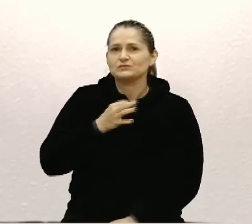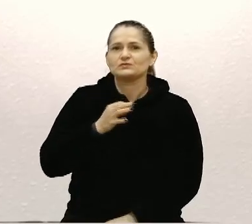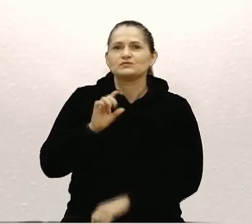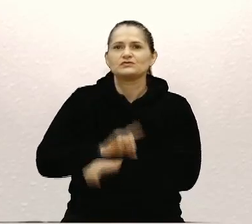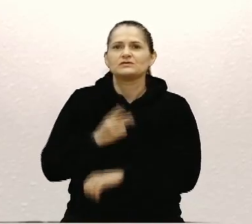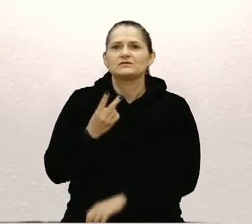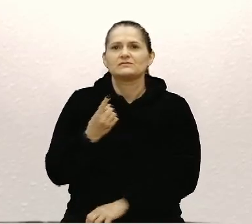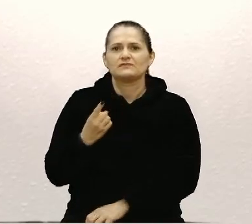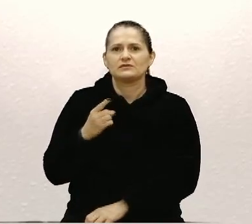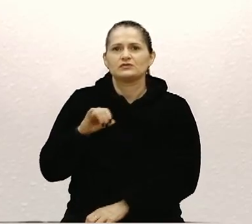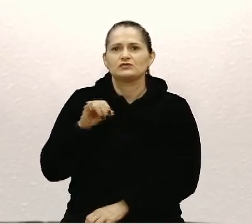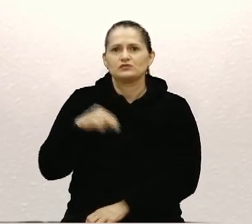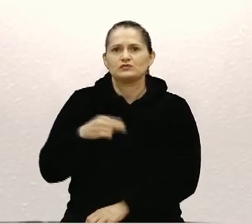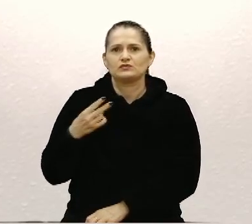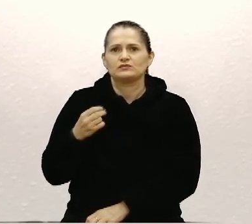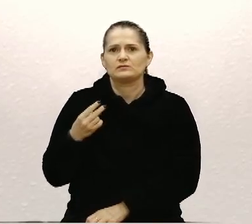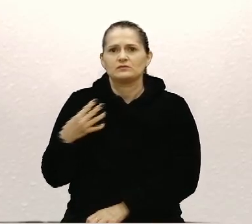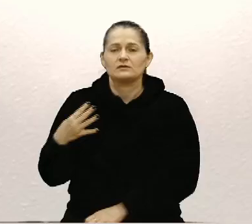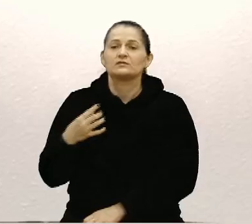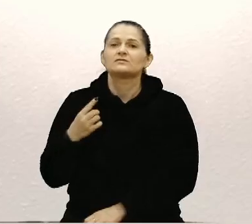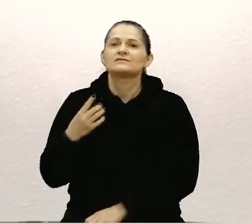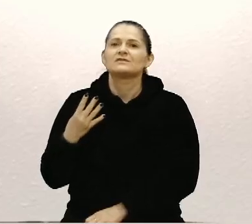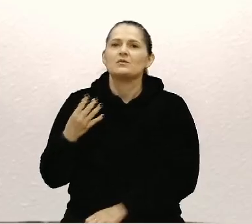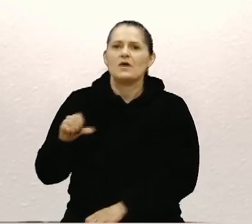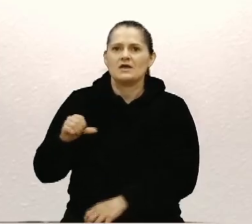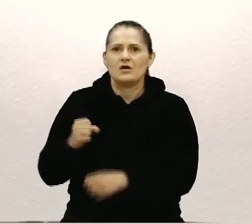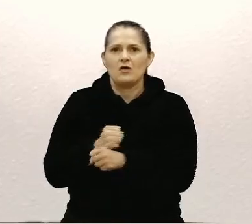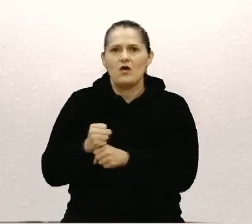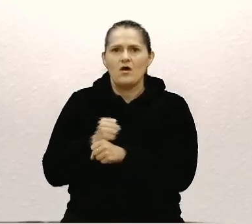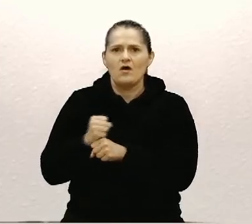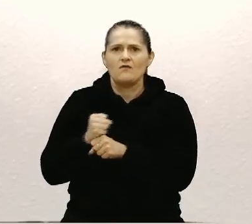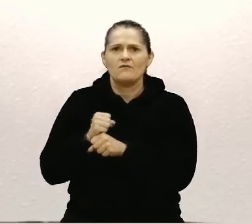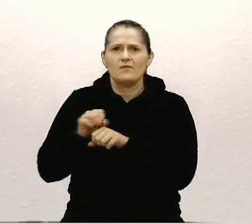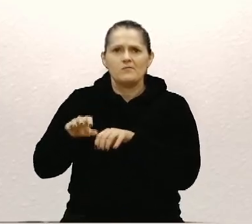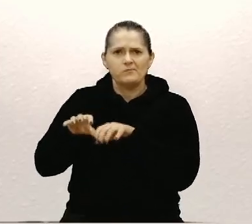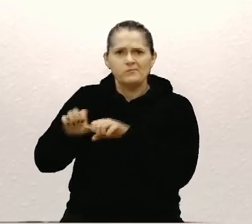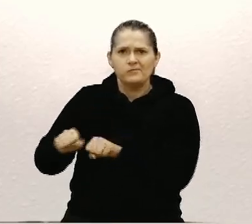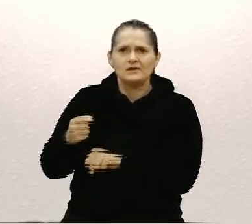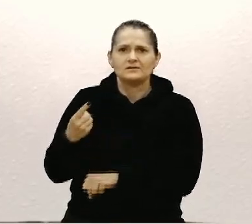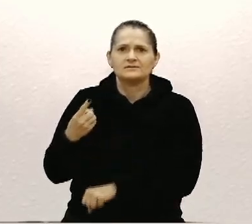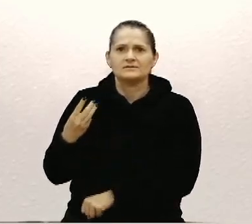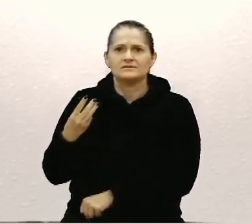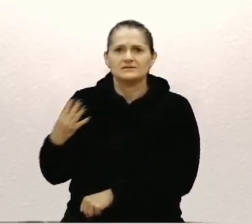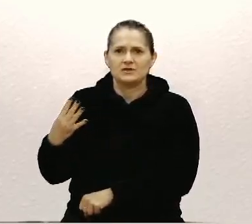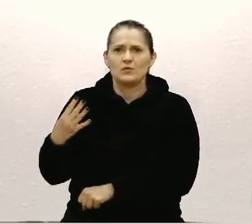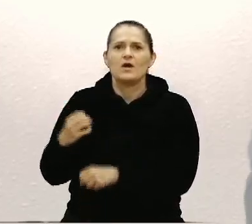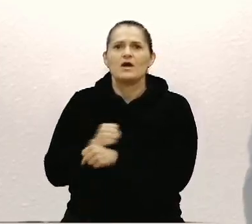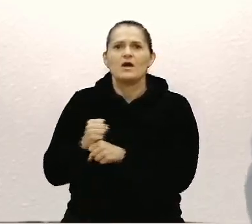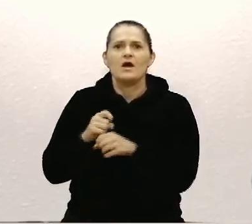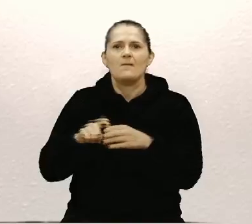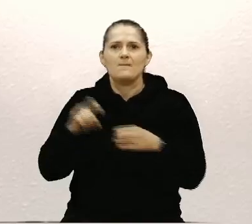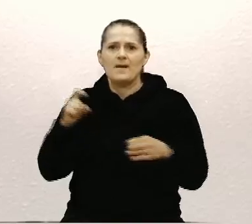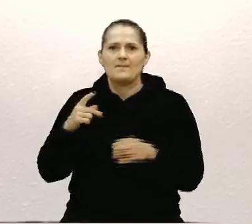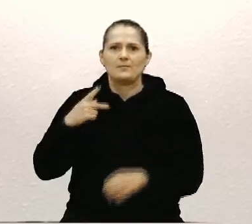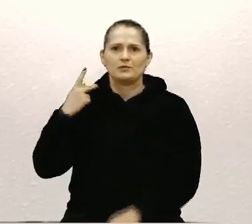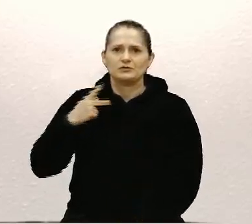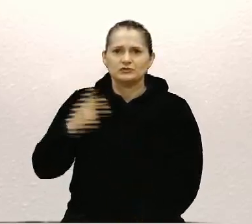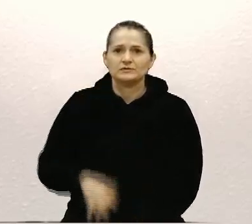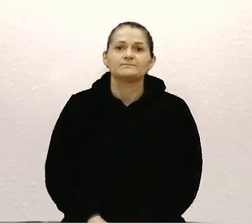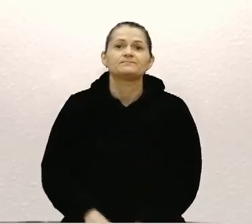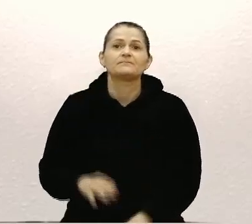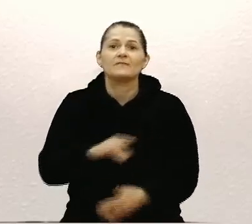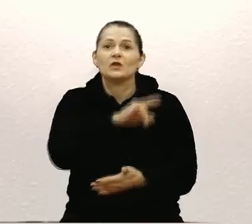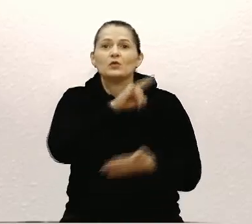de 2024, 149 anos de colonização e 134 anos de emancipação política. Esse documento